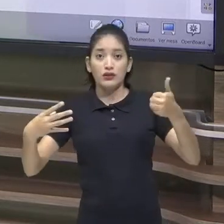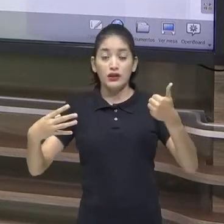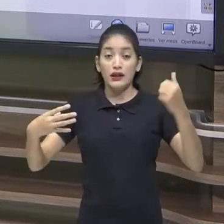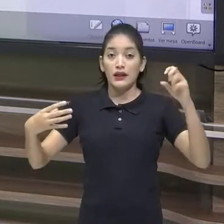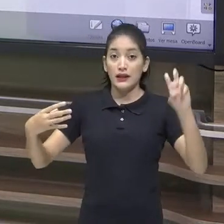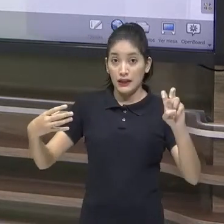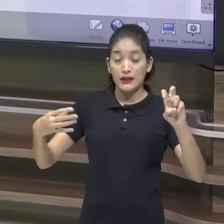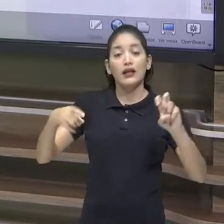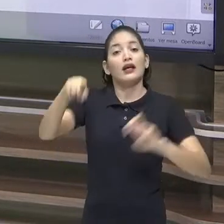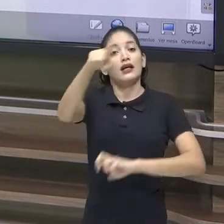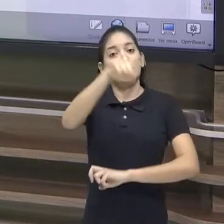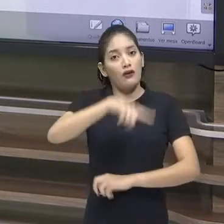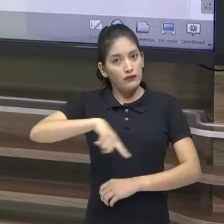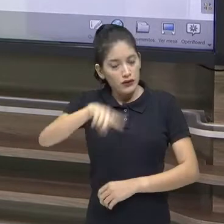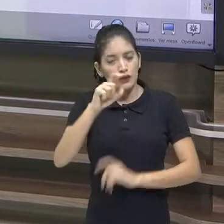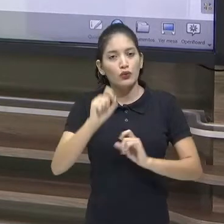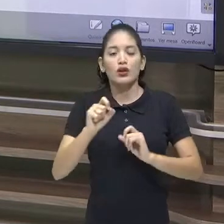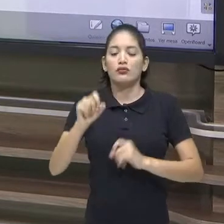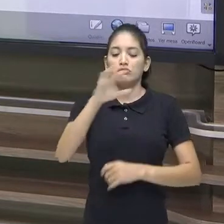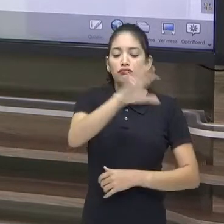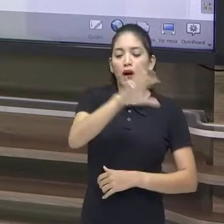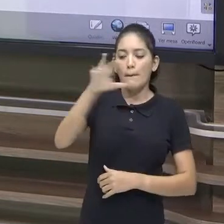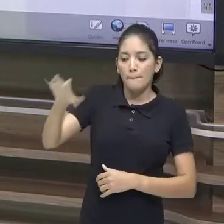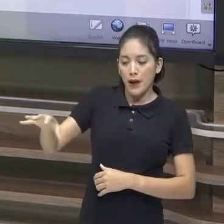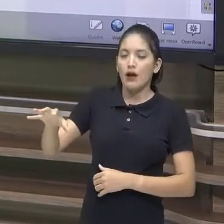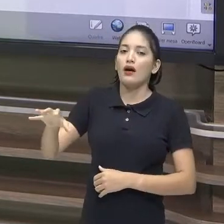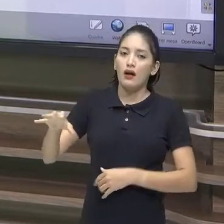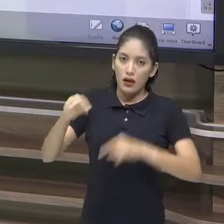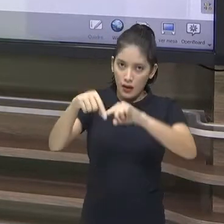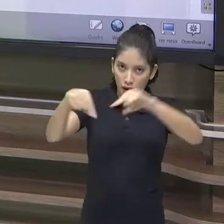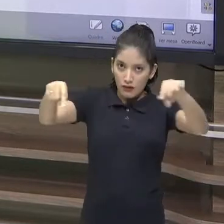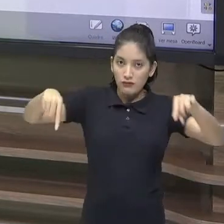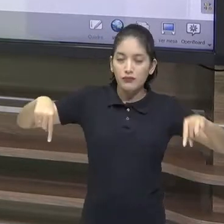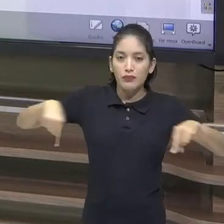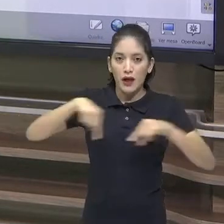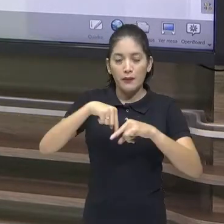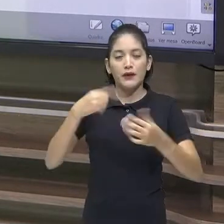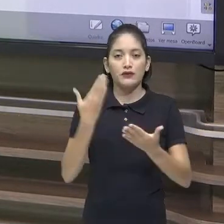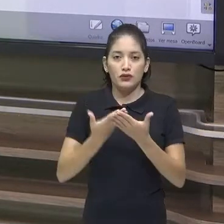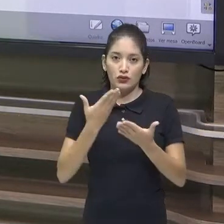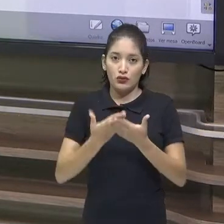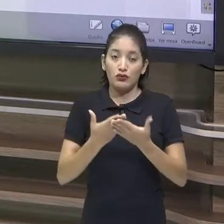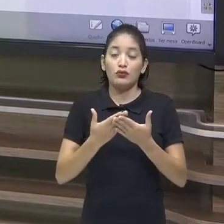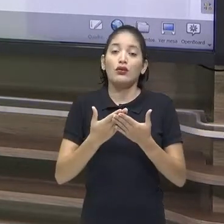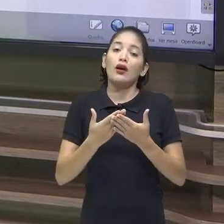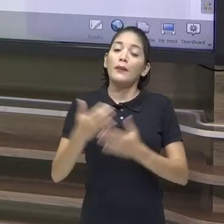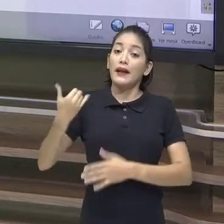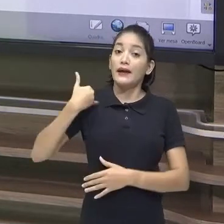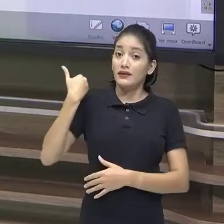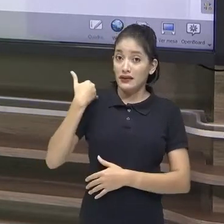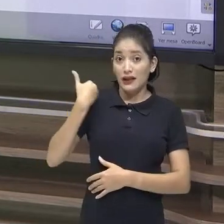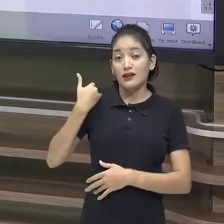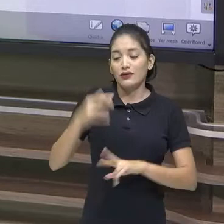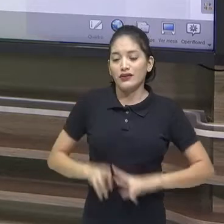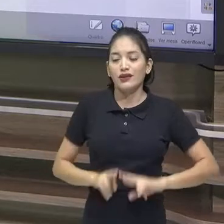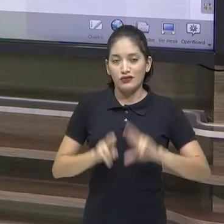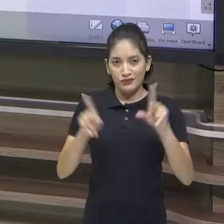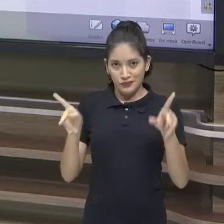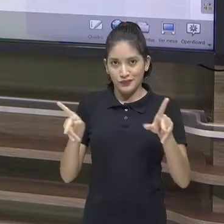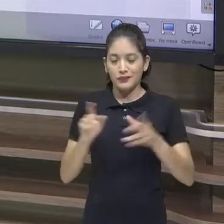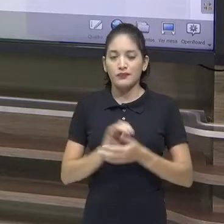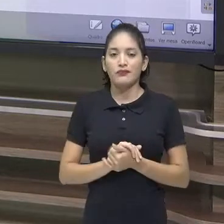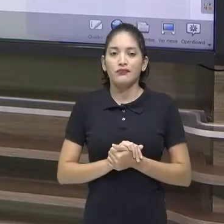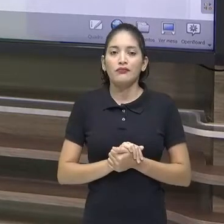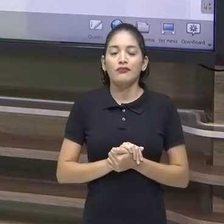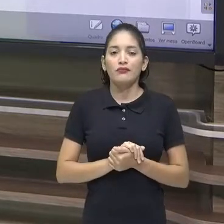está regionalizando a sua turma, né, a sua sala de aula, por idades que vão se diferenciar.